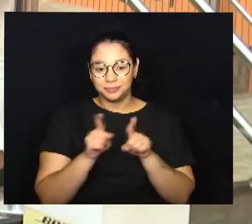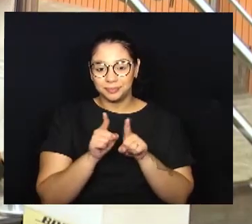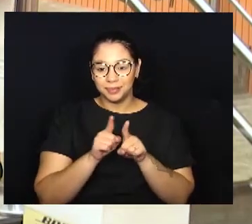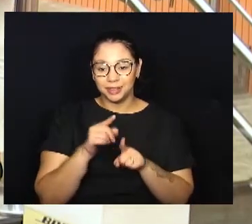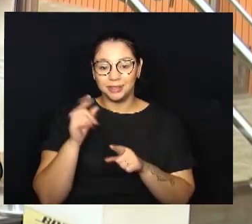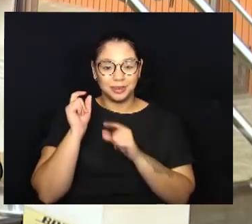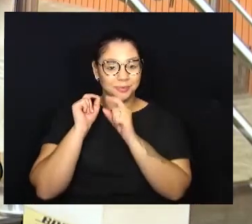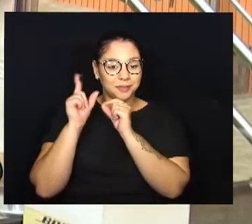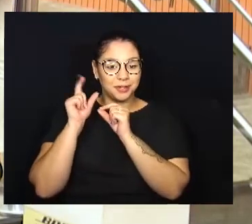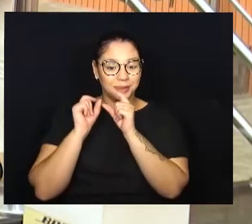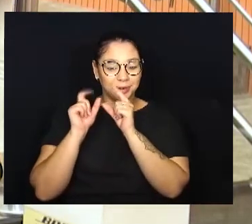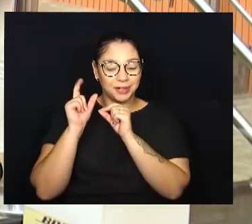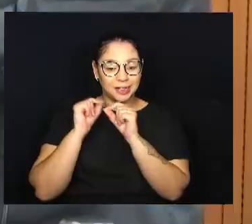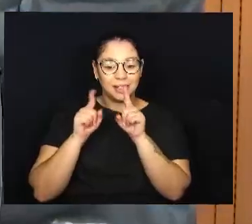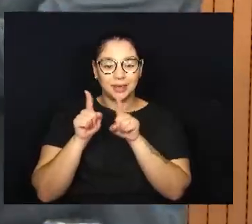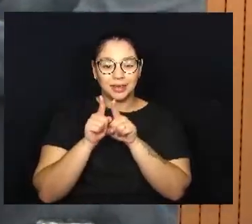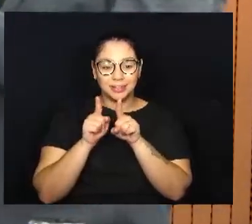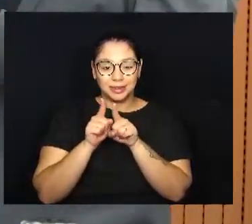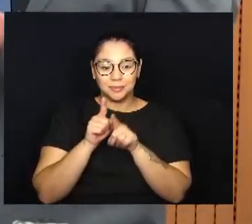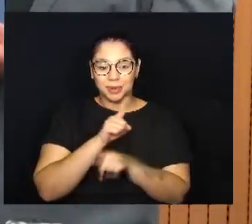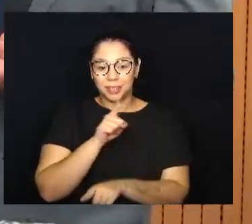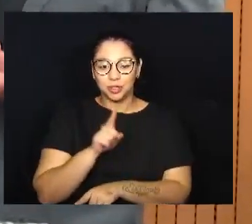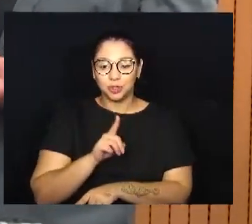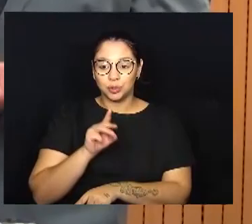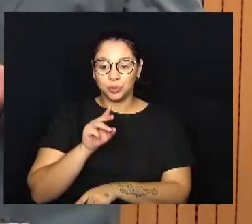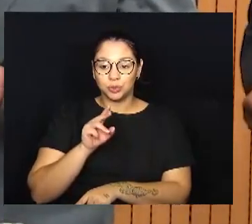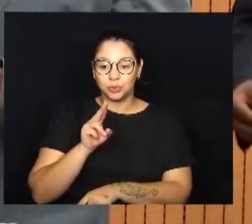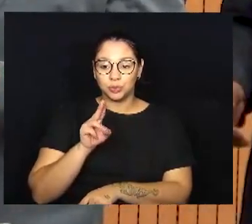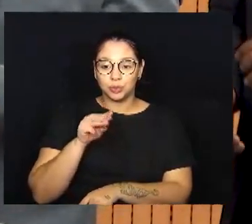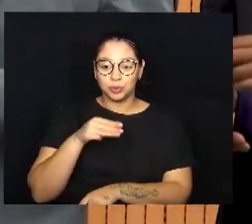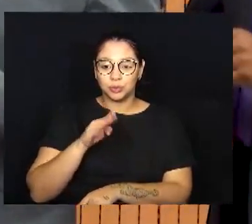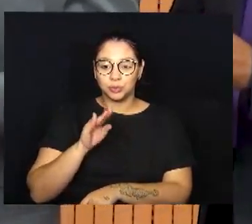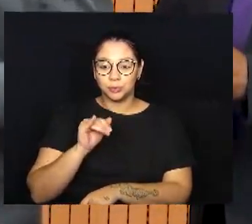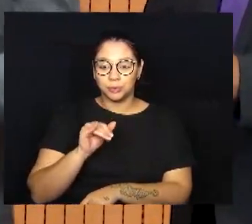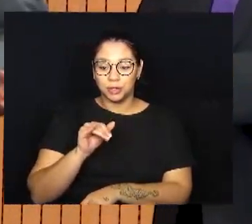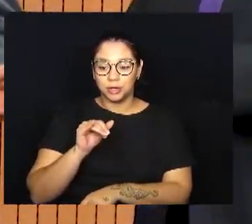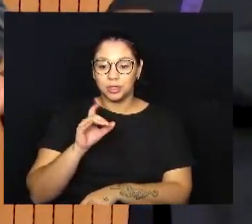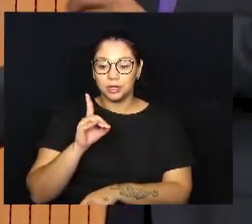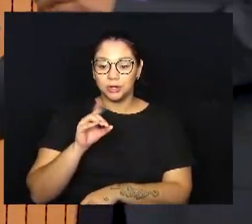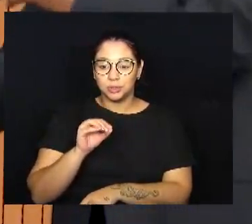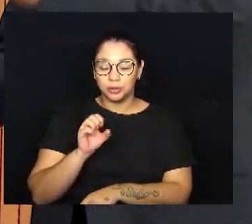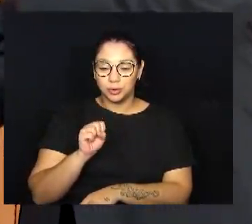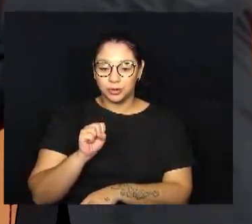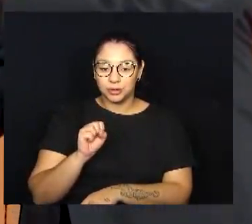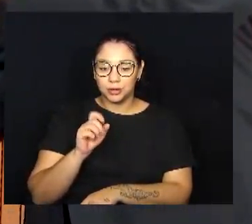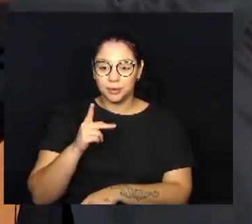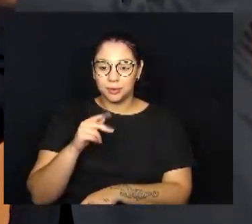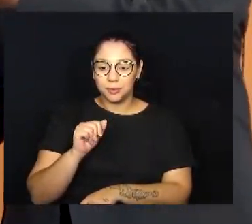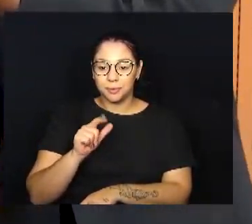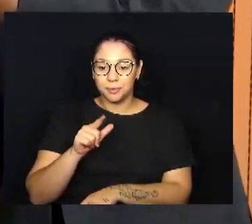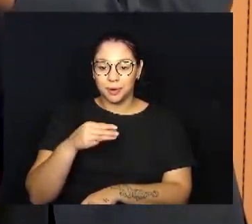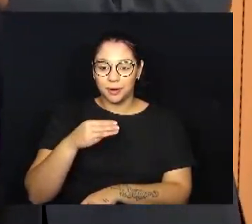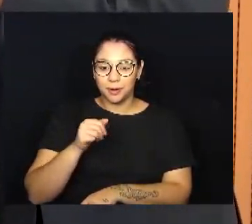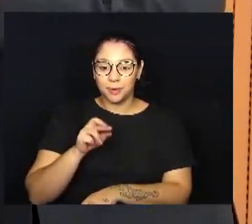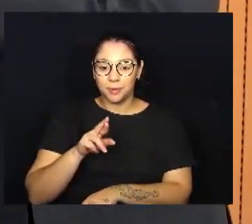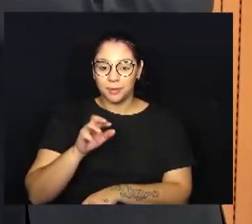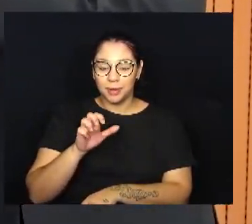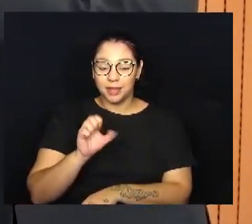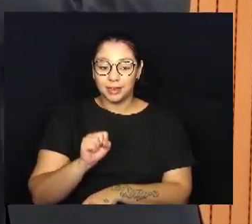por iniciativa do vereador Major Jaime foi entregue o diploma zumbidos Palmares a André Luiz